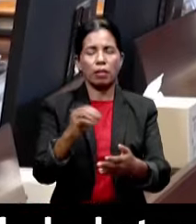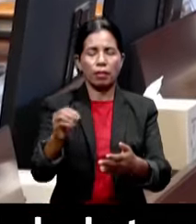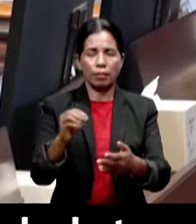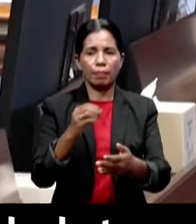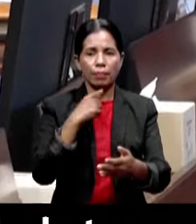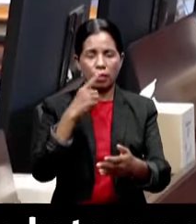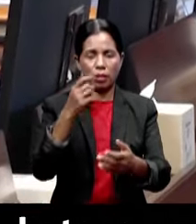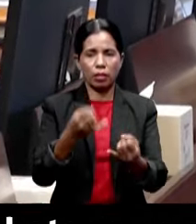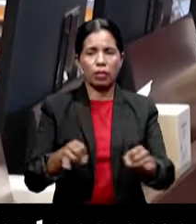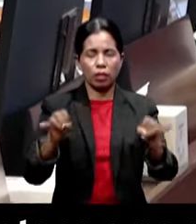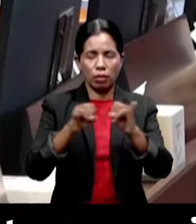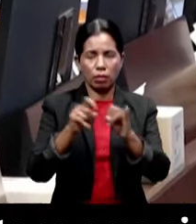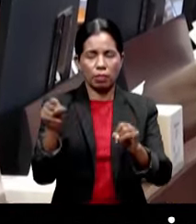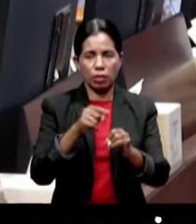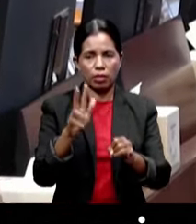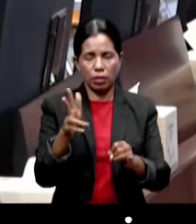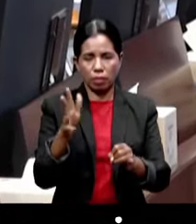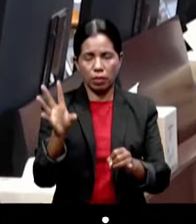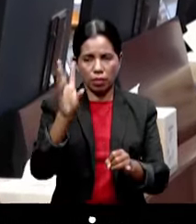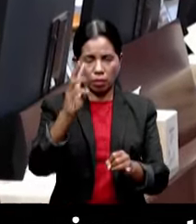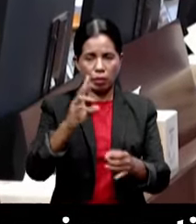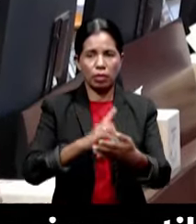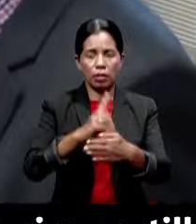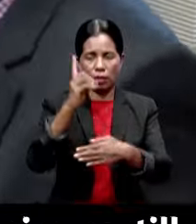enquadramento institucional ho por cento tolu resinen ba